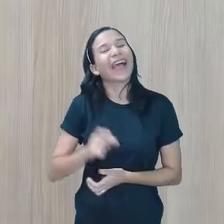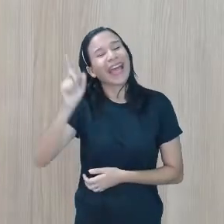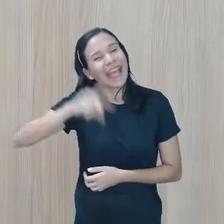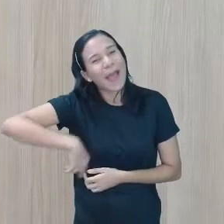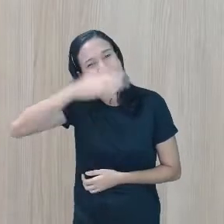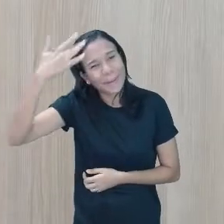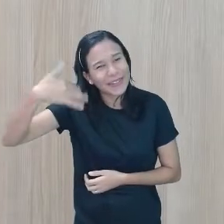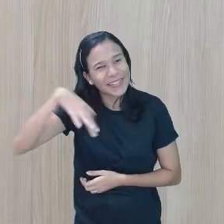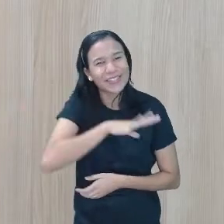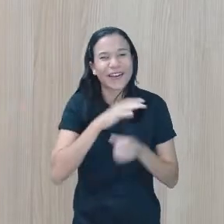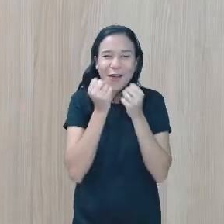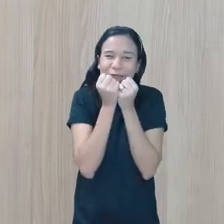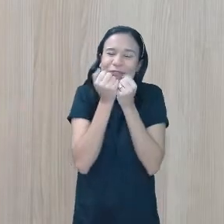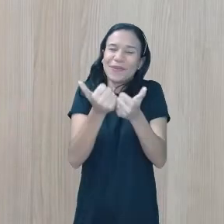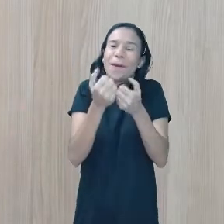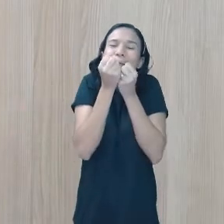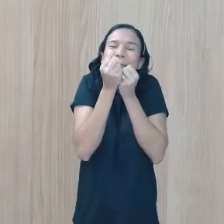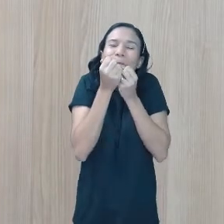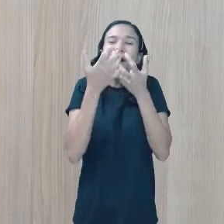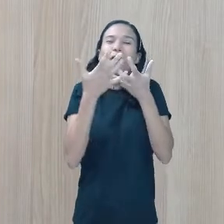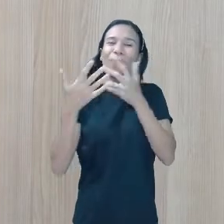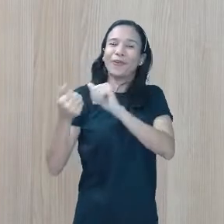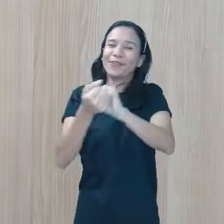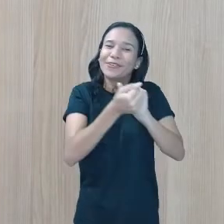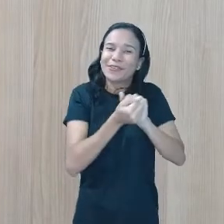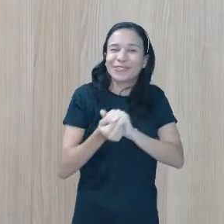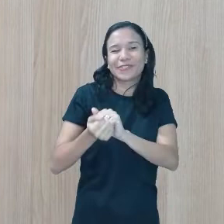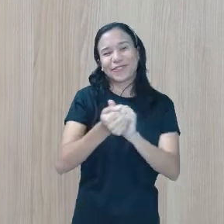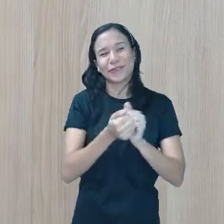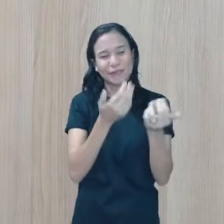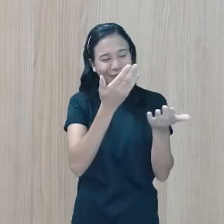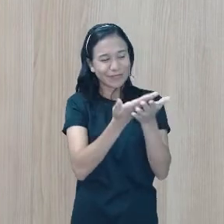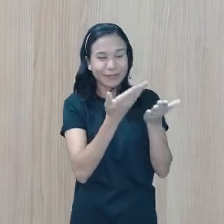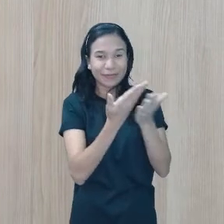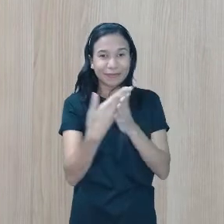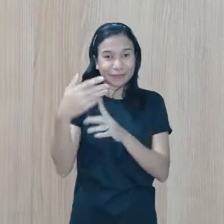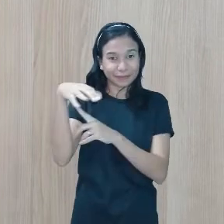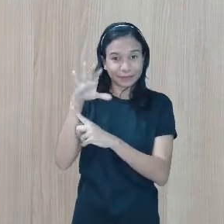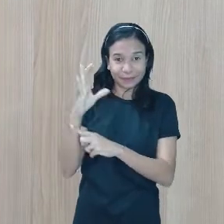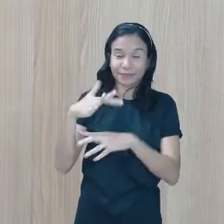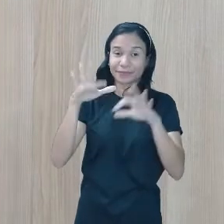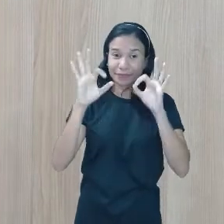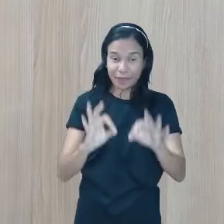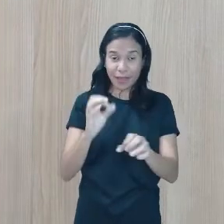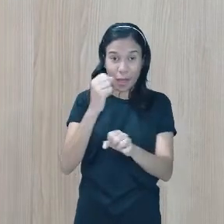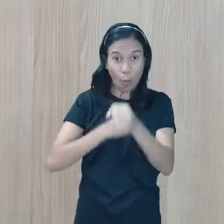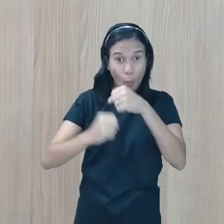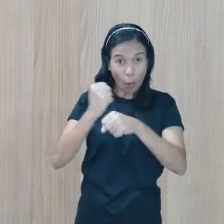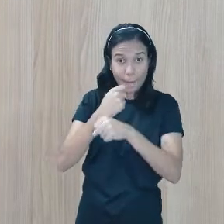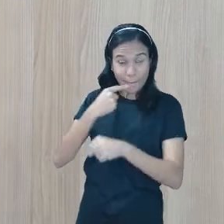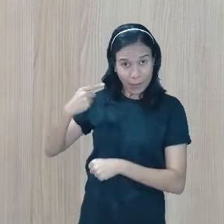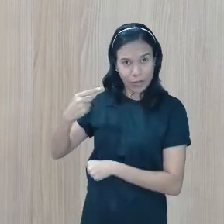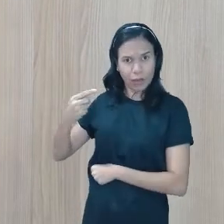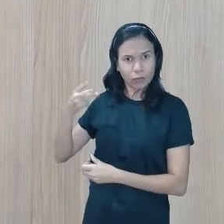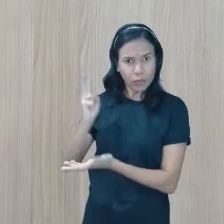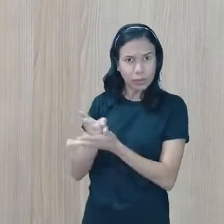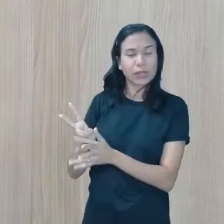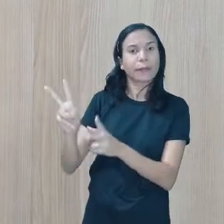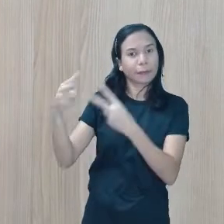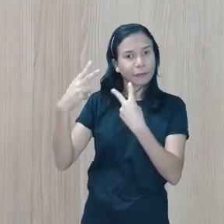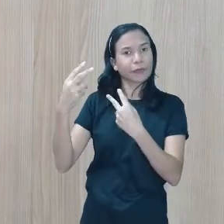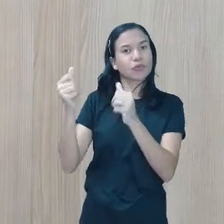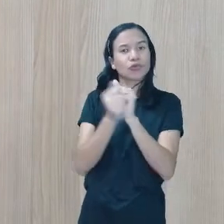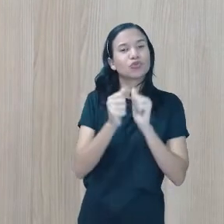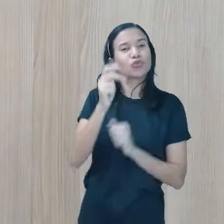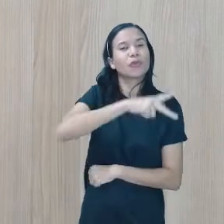Bem, pessoal, tudo bem com vocês? Que bom, né, estarmos aqui para mais uma aula de ciências. O ano passado vocês me viam muito com a